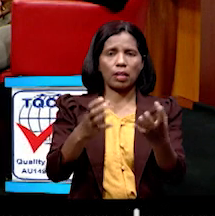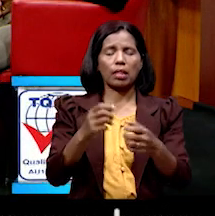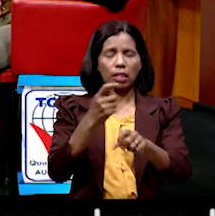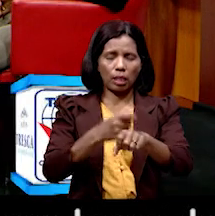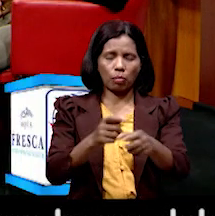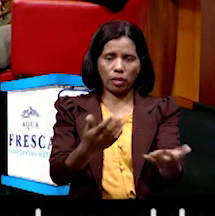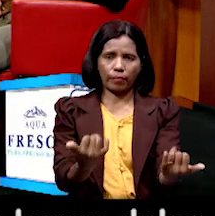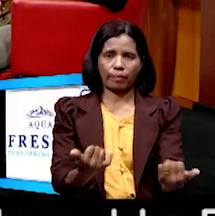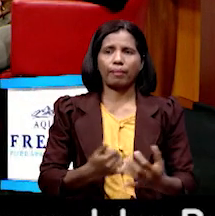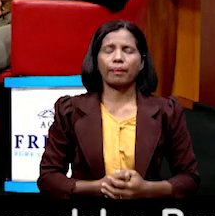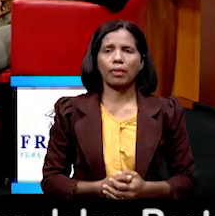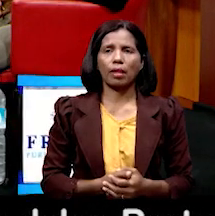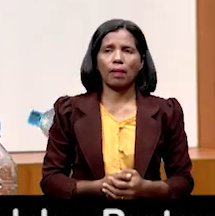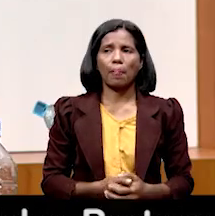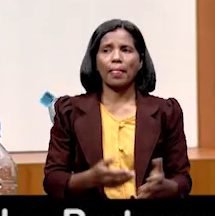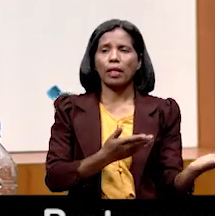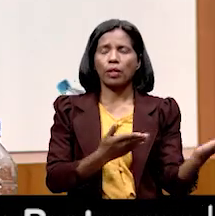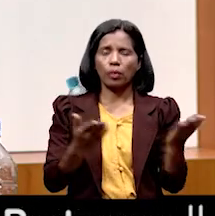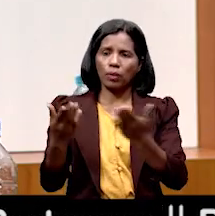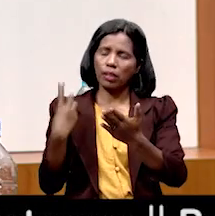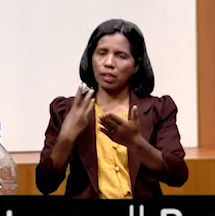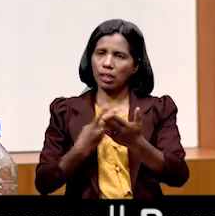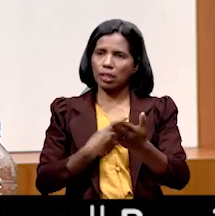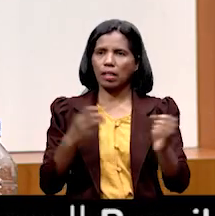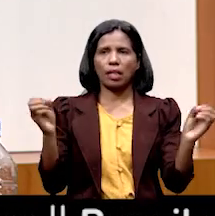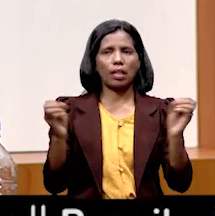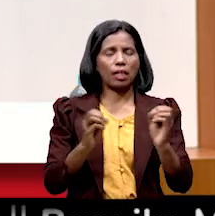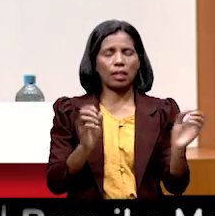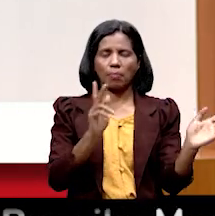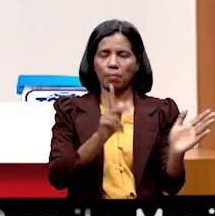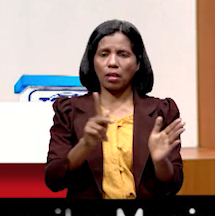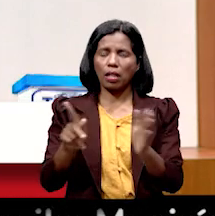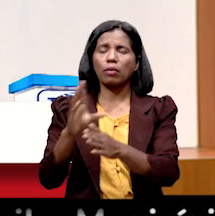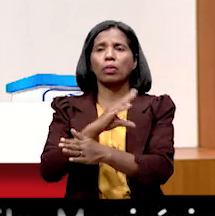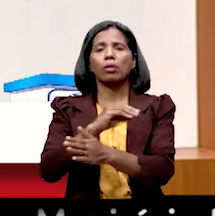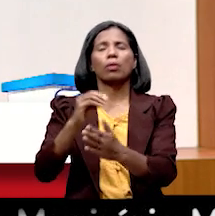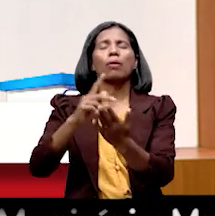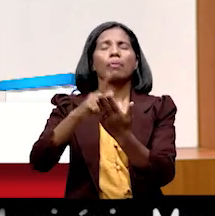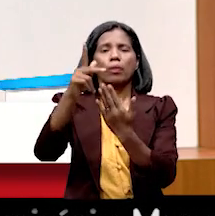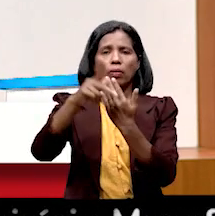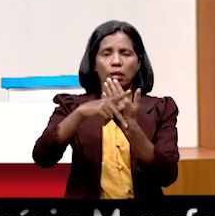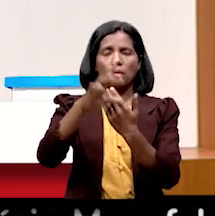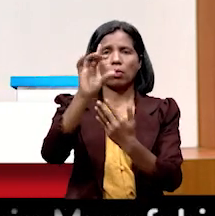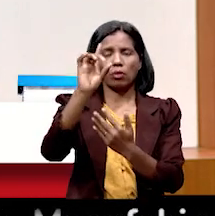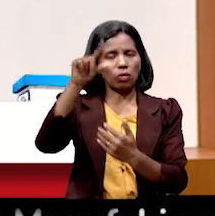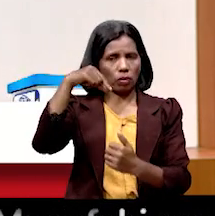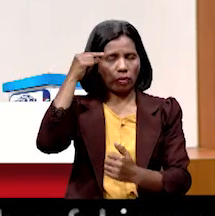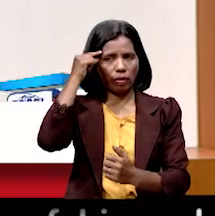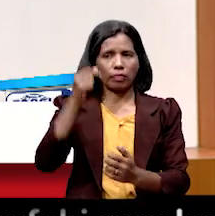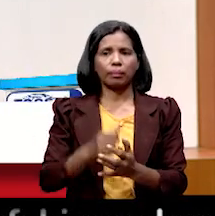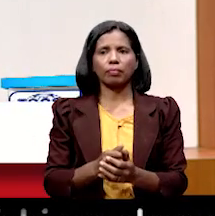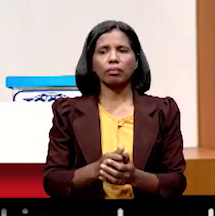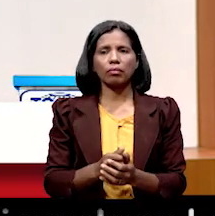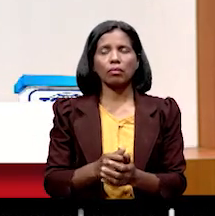Lori itaba leia sustentabilidade plano no programa oitavo governo ini ya. Nebe mak